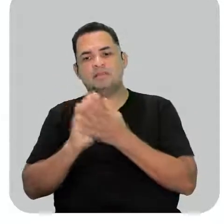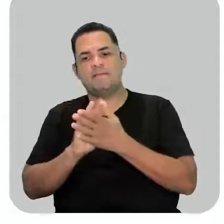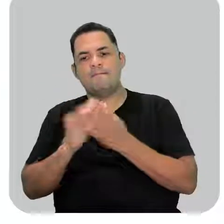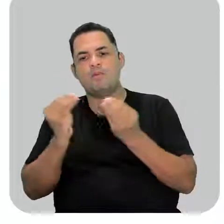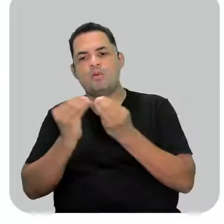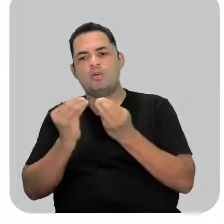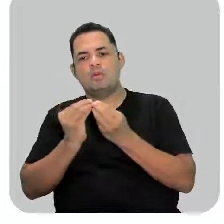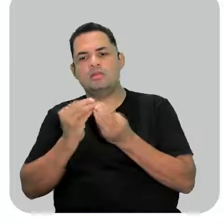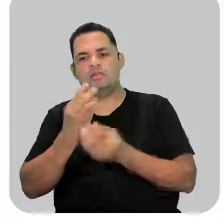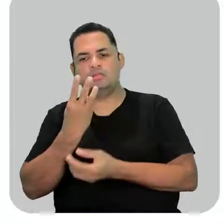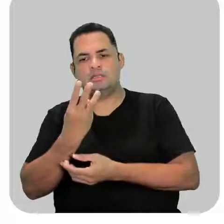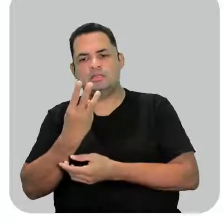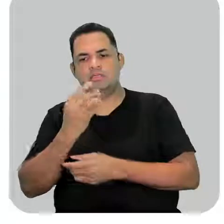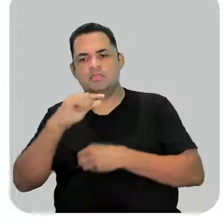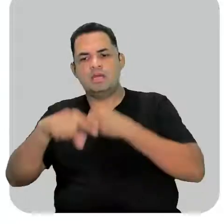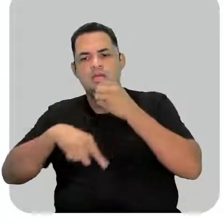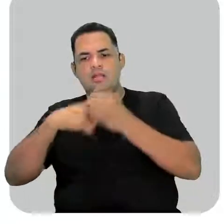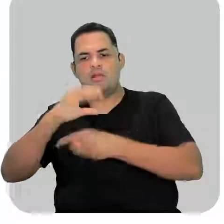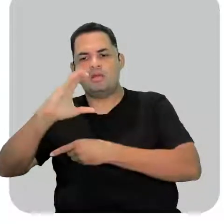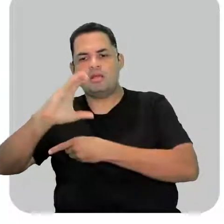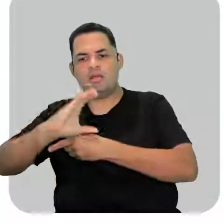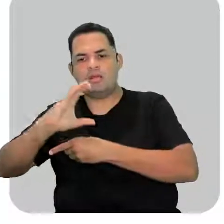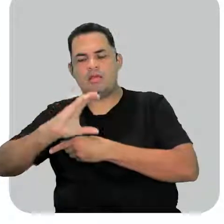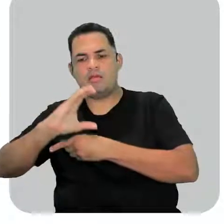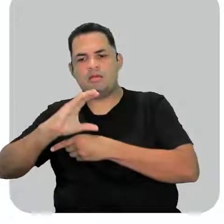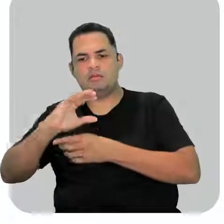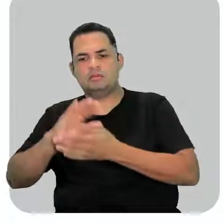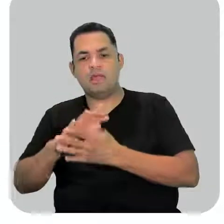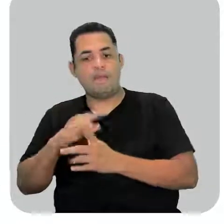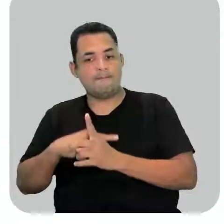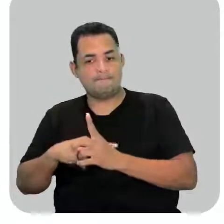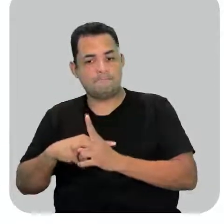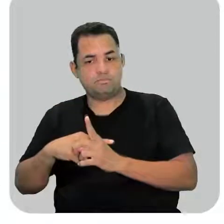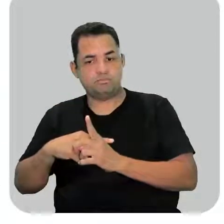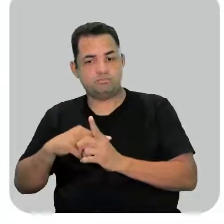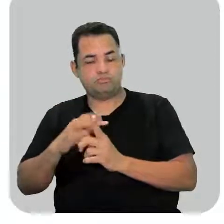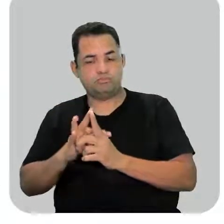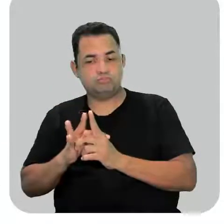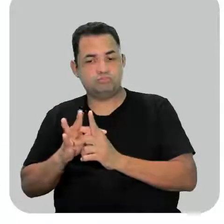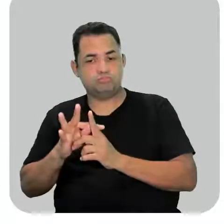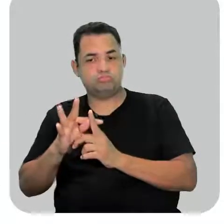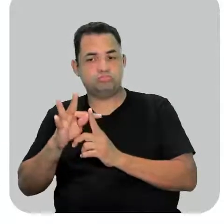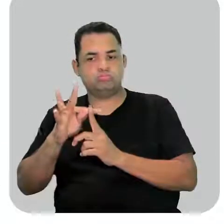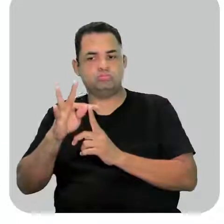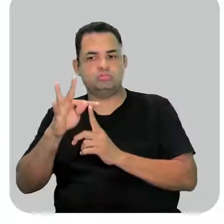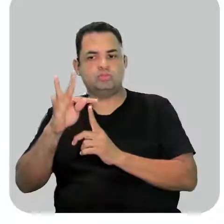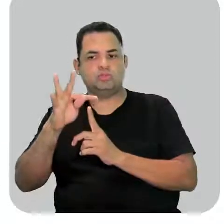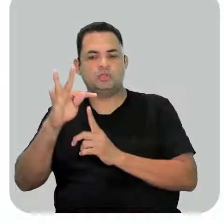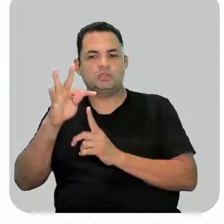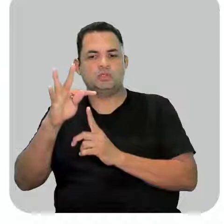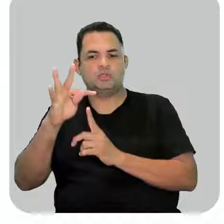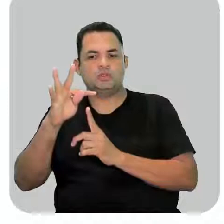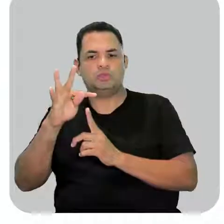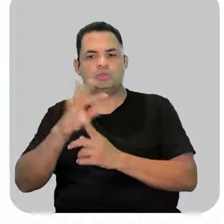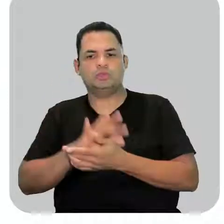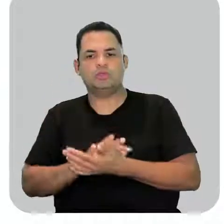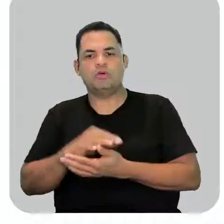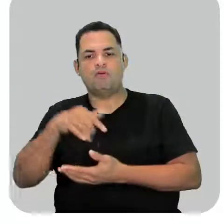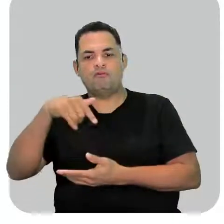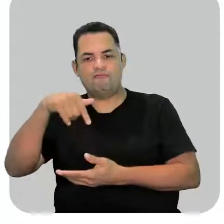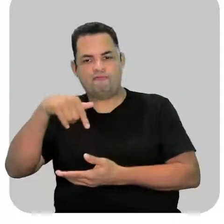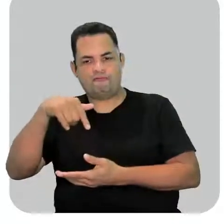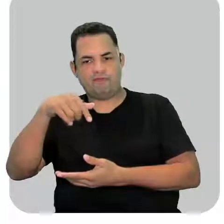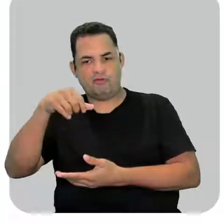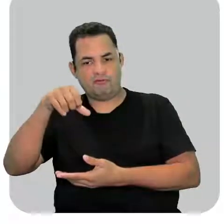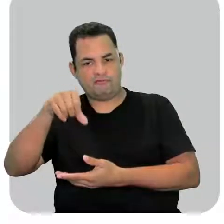carbono, o ponto de ebulição dela já aumenta um pouco mais, ó. Foi para 97 graus Celsius.